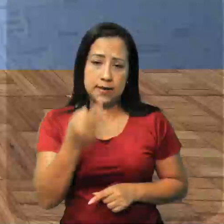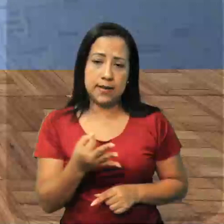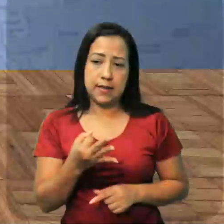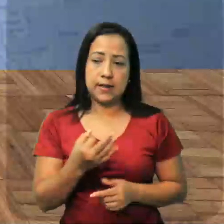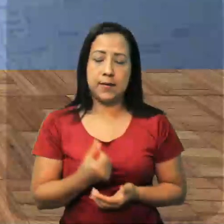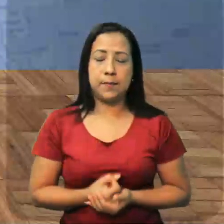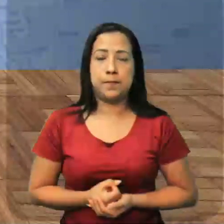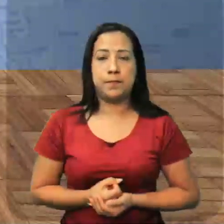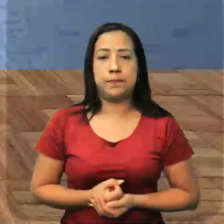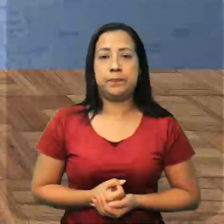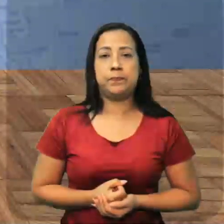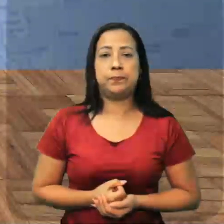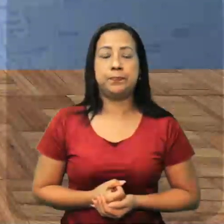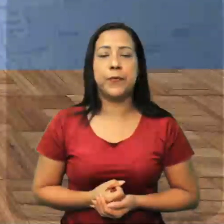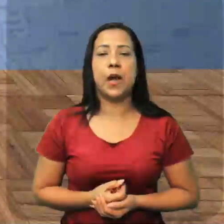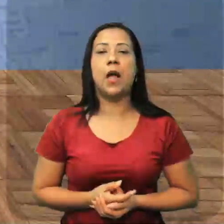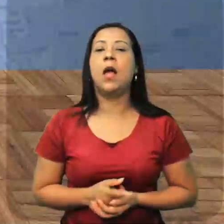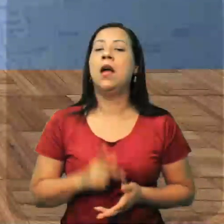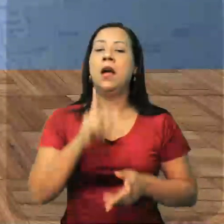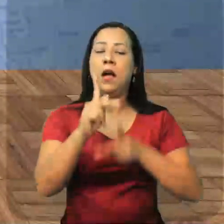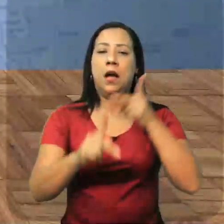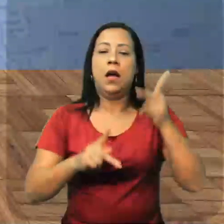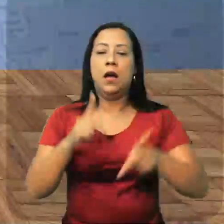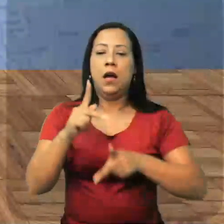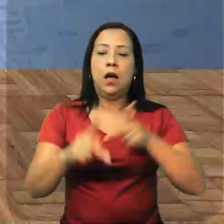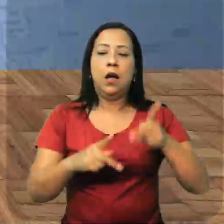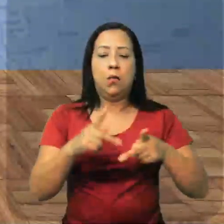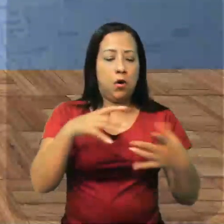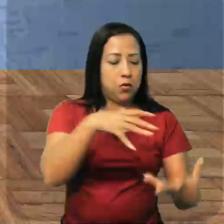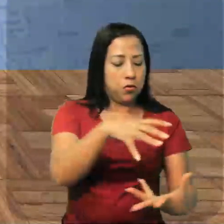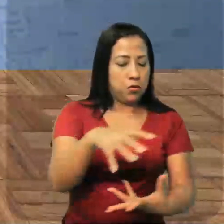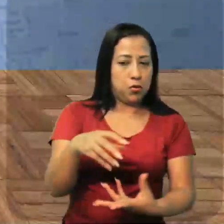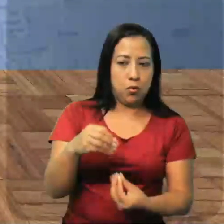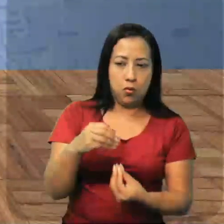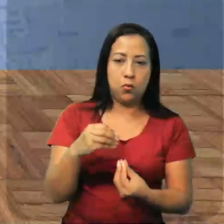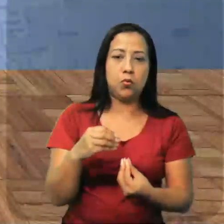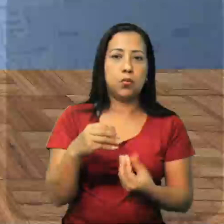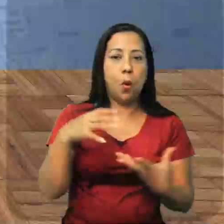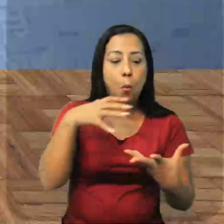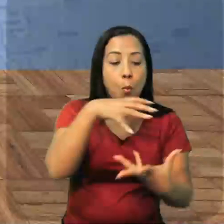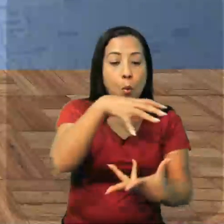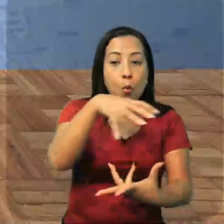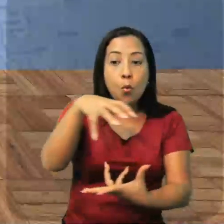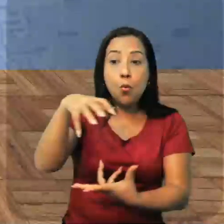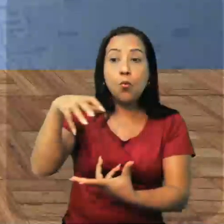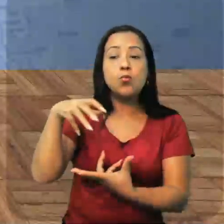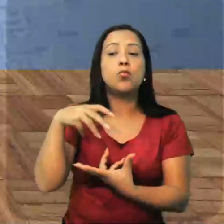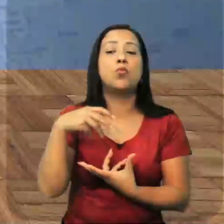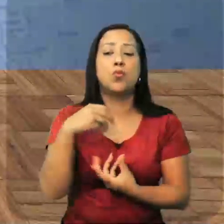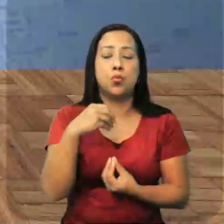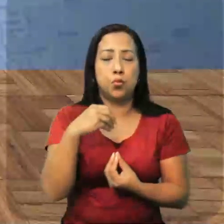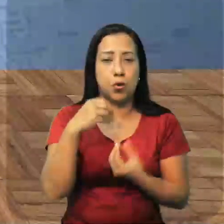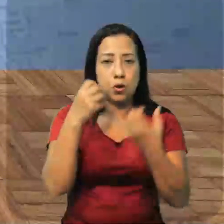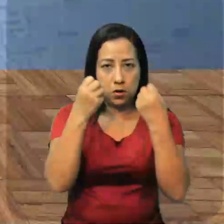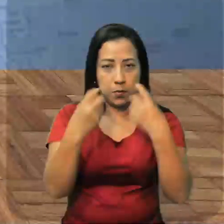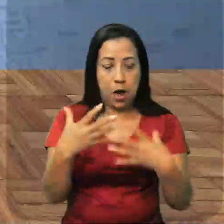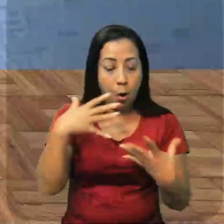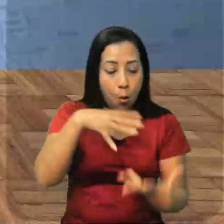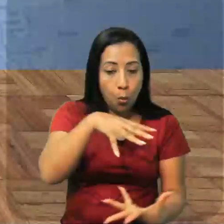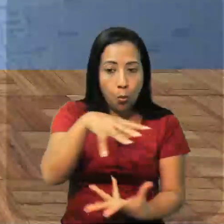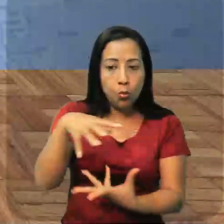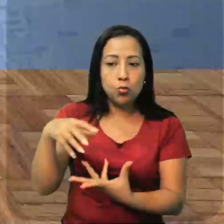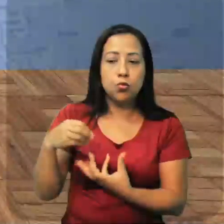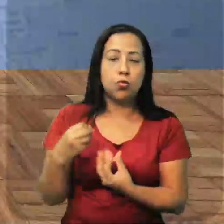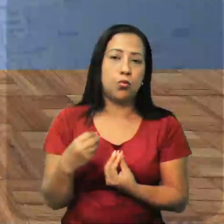Vejam bem, a população do mundo não cresce, eu estou falando do globo, tá? Do mundo como um todo.